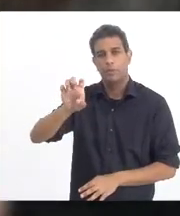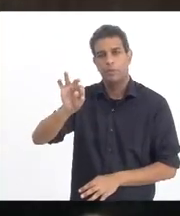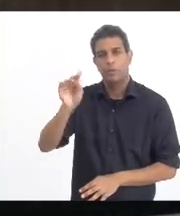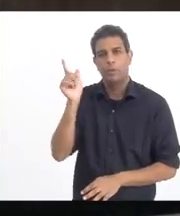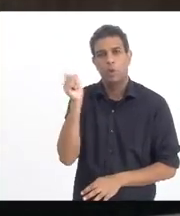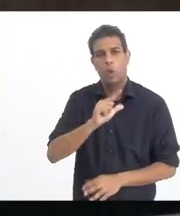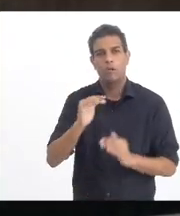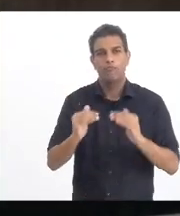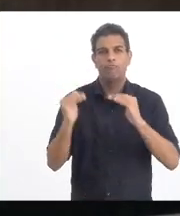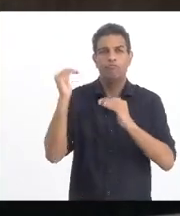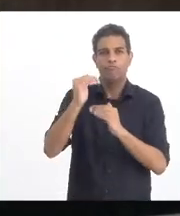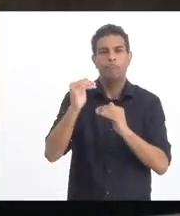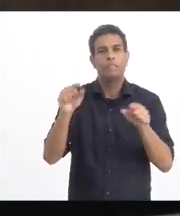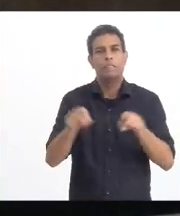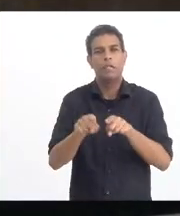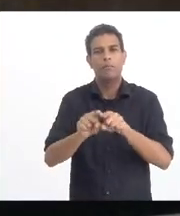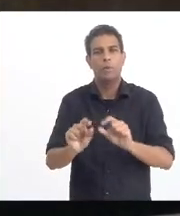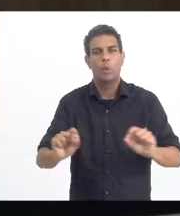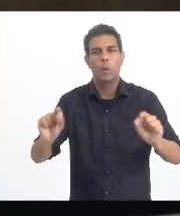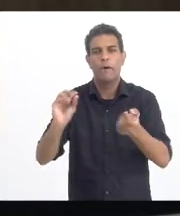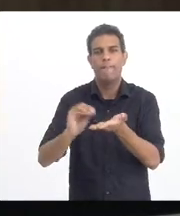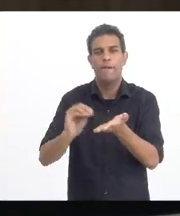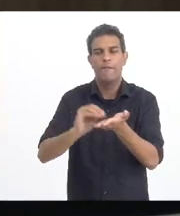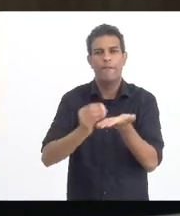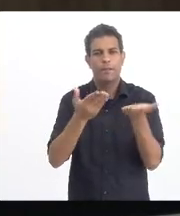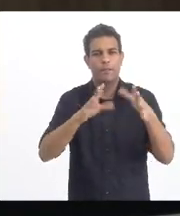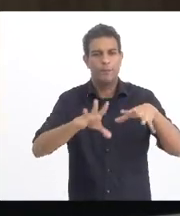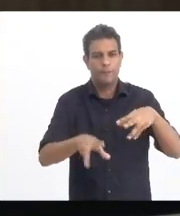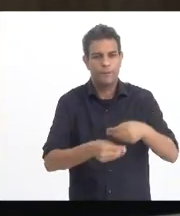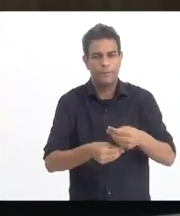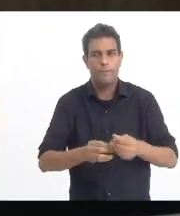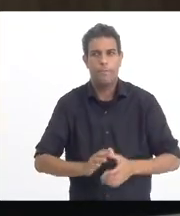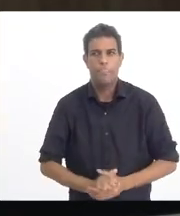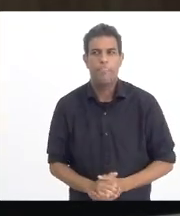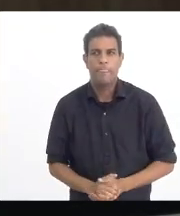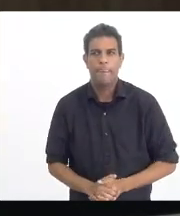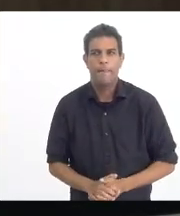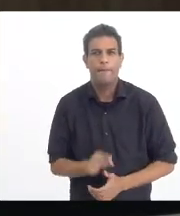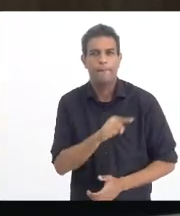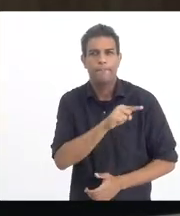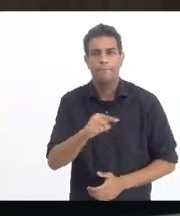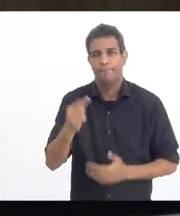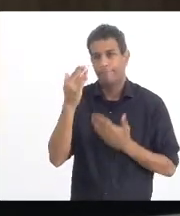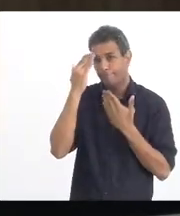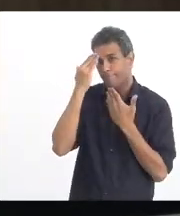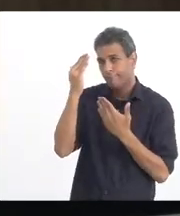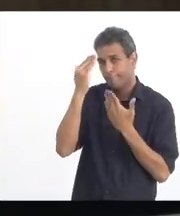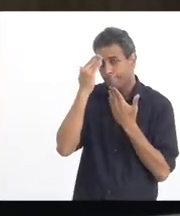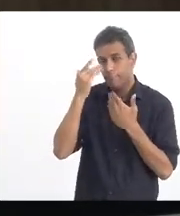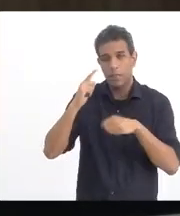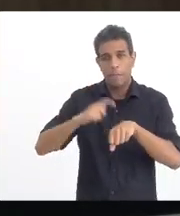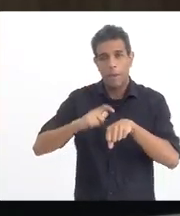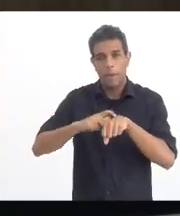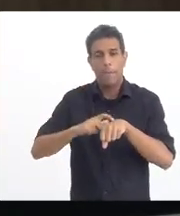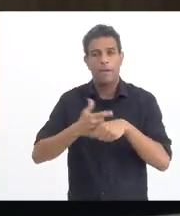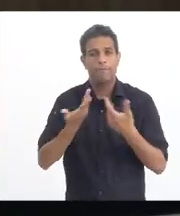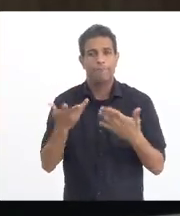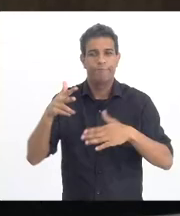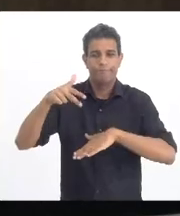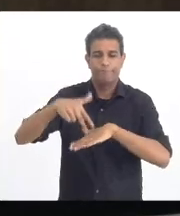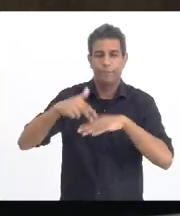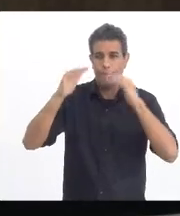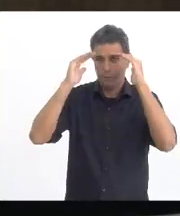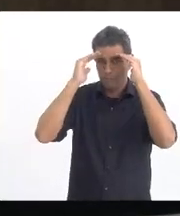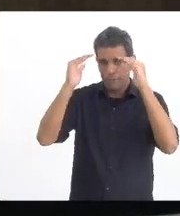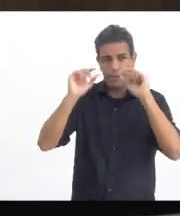IHP aumentado, porque não deu tempo. Para concluir, sargento. Só quero agradecer mais uma vez esse momento de fala.